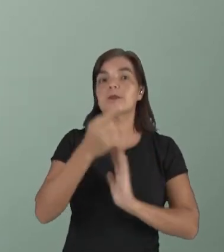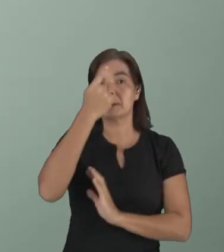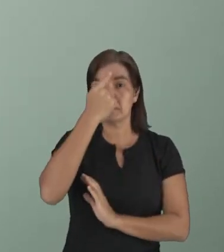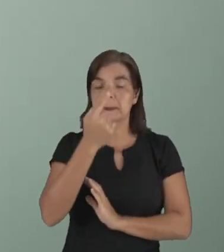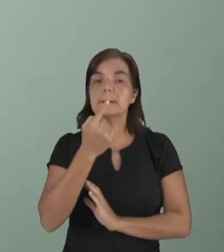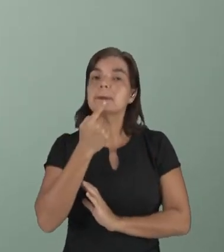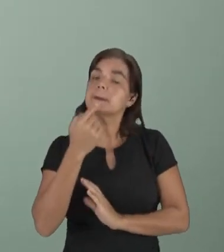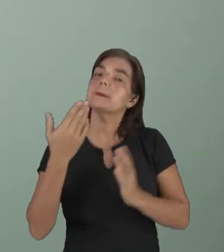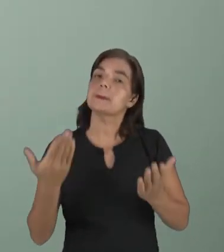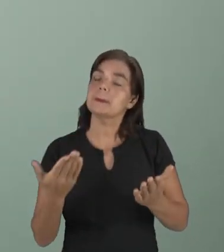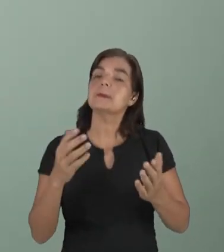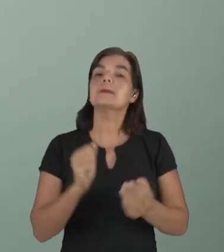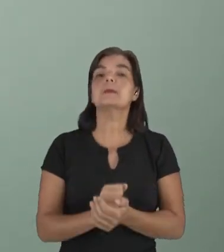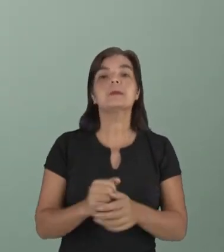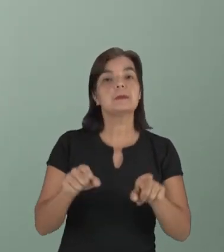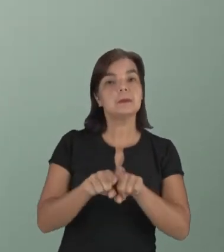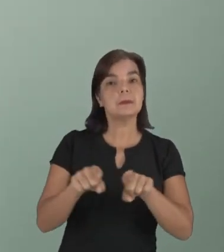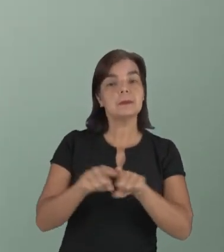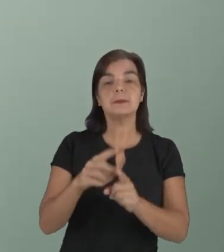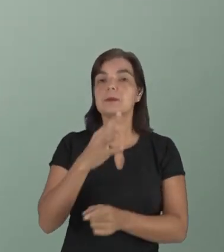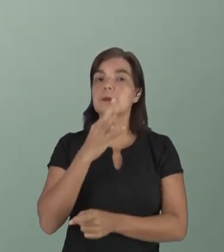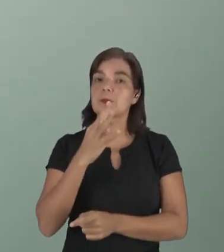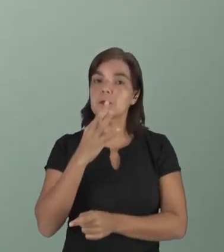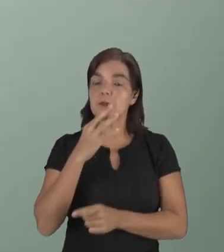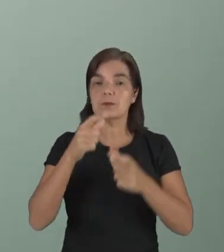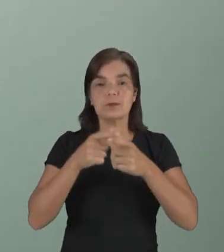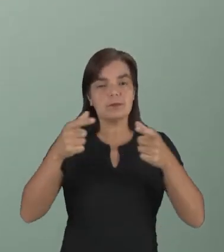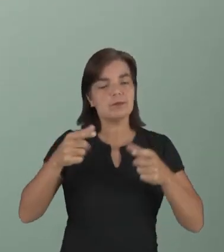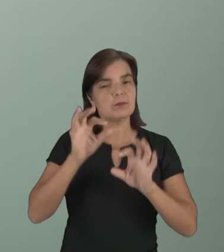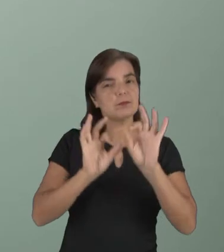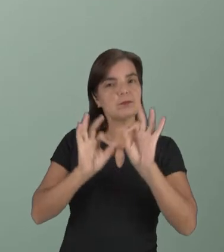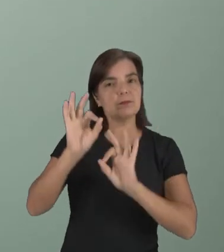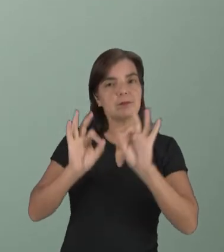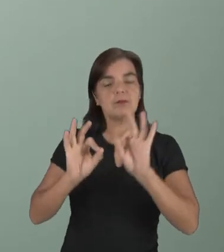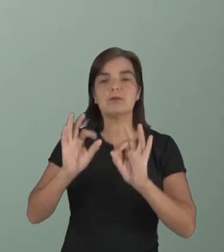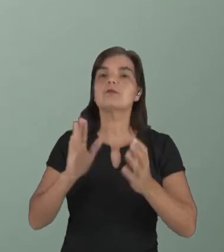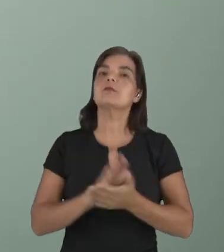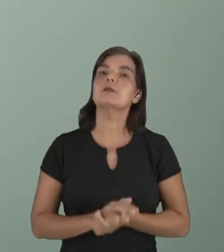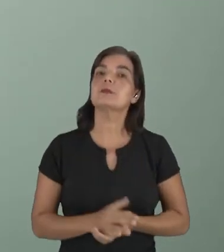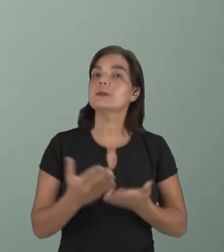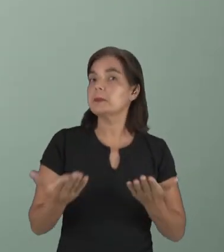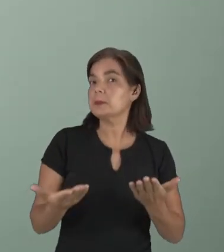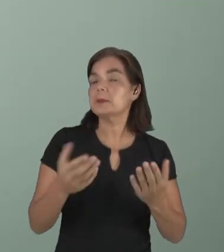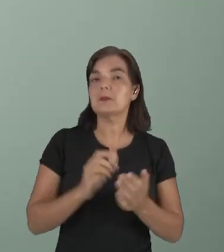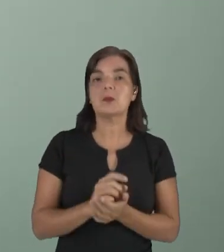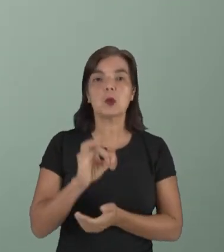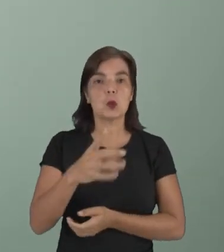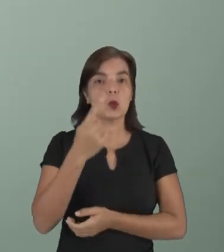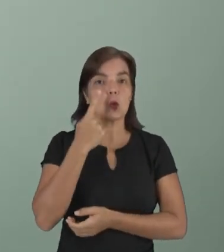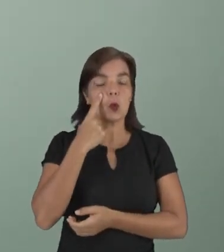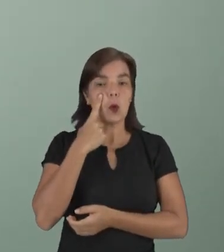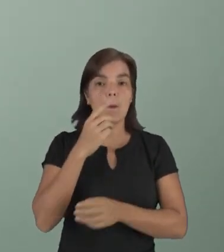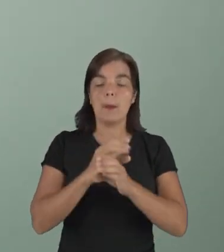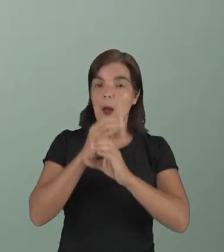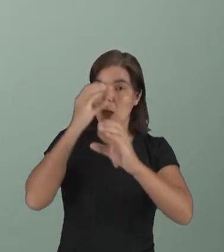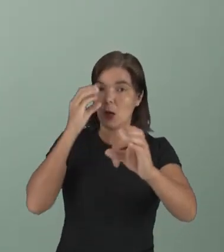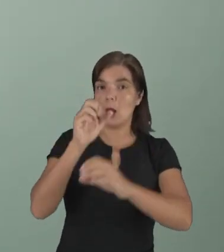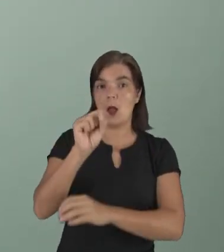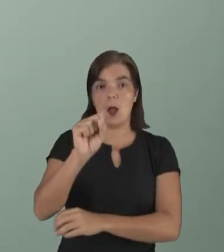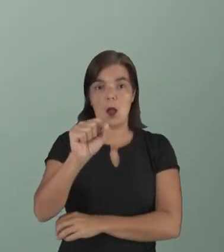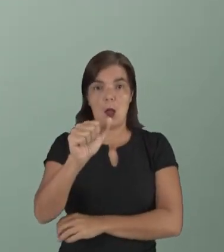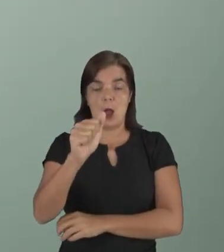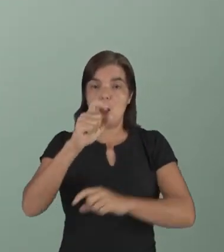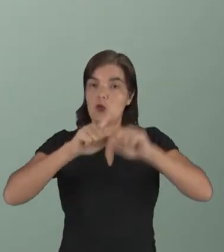imagens ali, projeção de imagens, e esse conhecimento vai ser muito mais organizadinho, mais estruturado. E aí não vai servir somente para astronomia. Como a gente